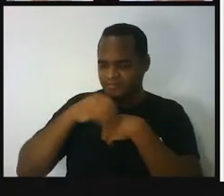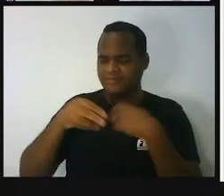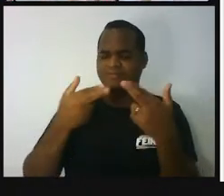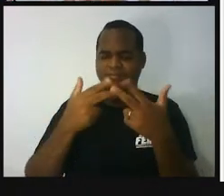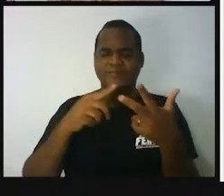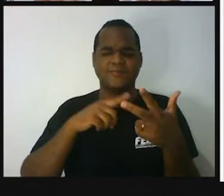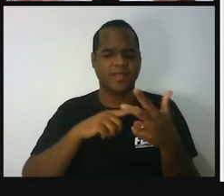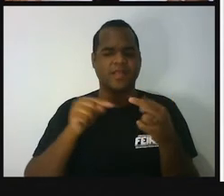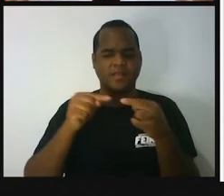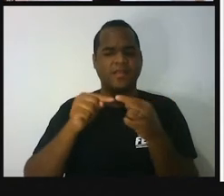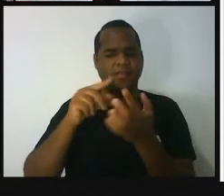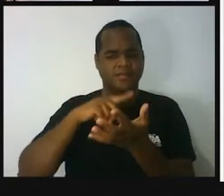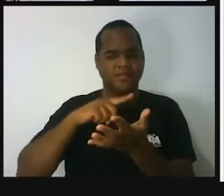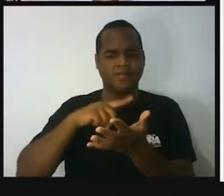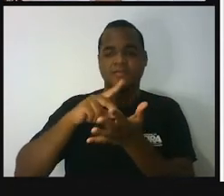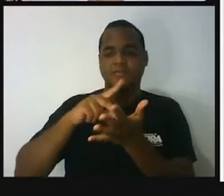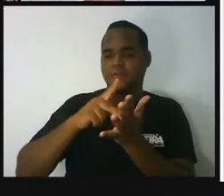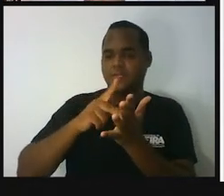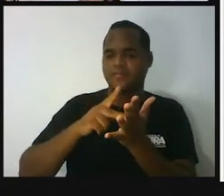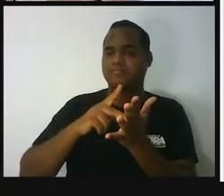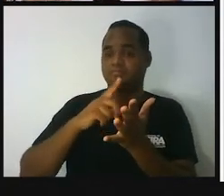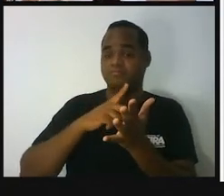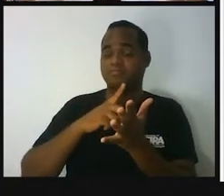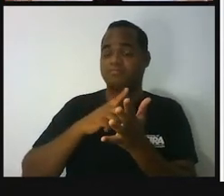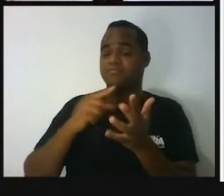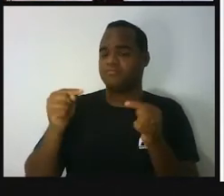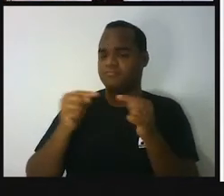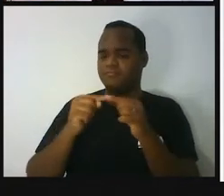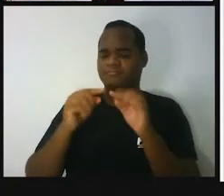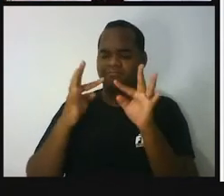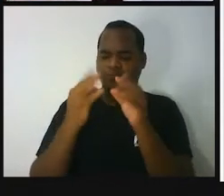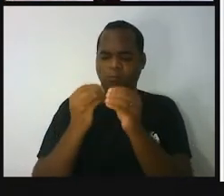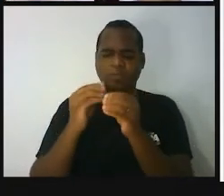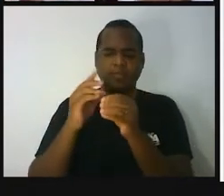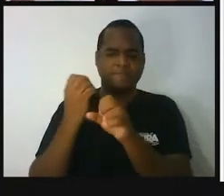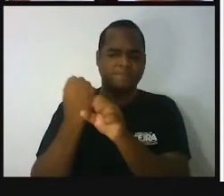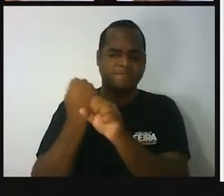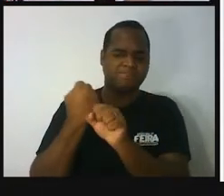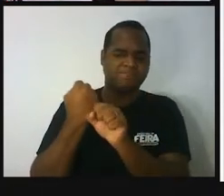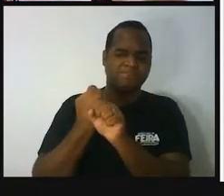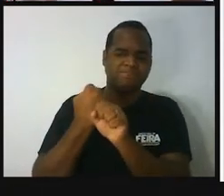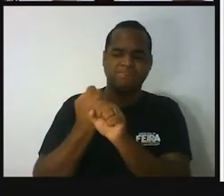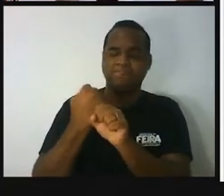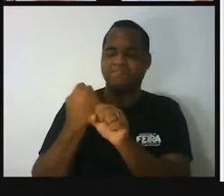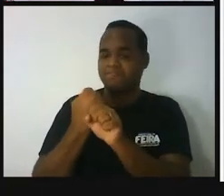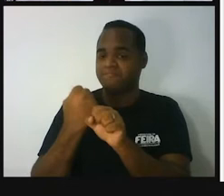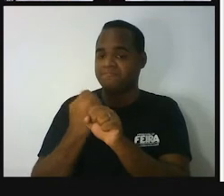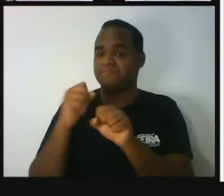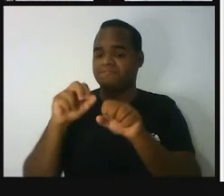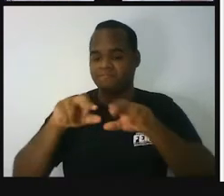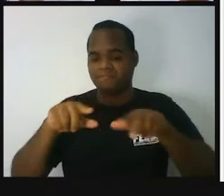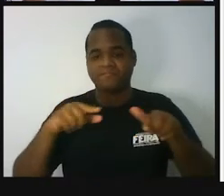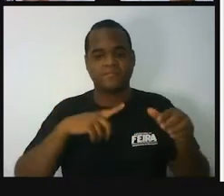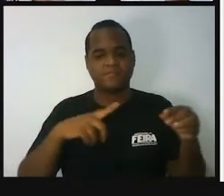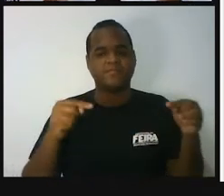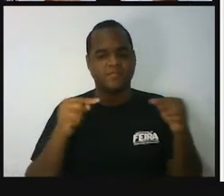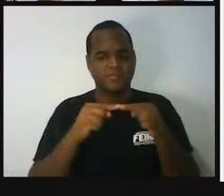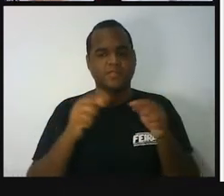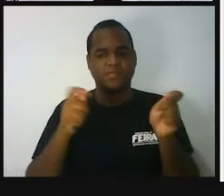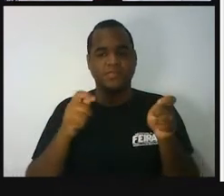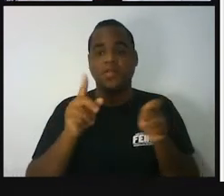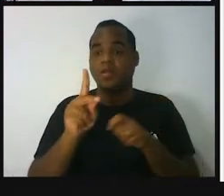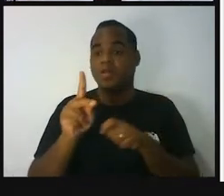uma geometria ali por dentro, né? Tem toda uma construção de medida e de forma que